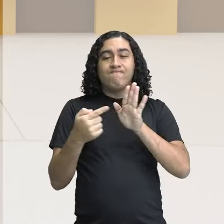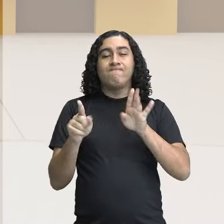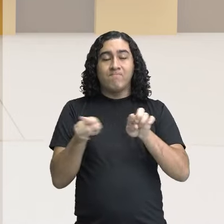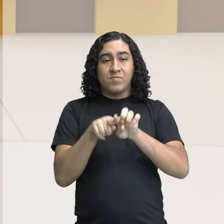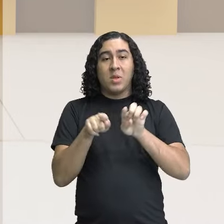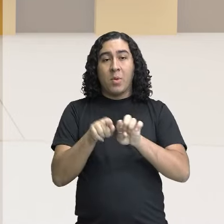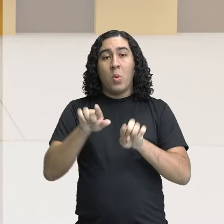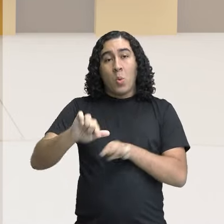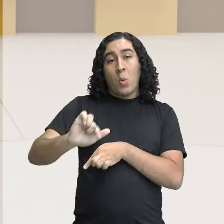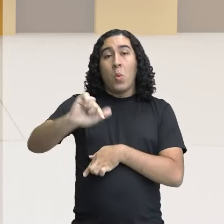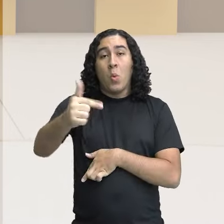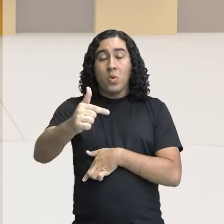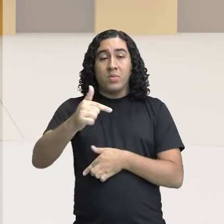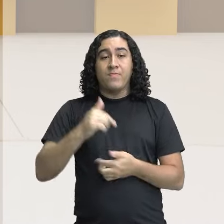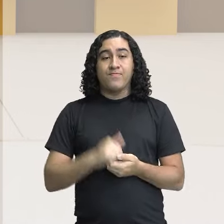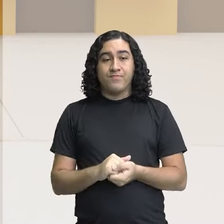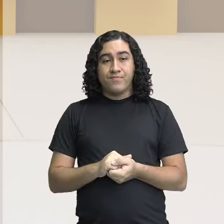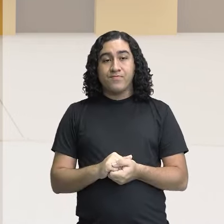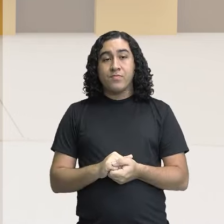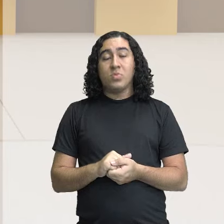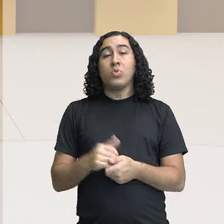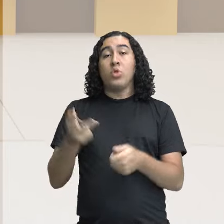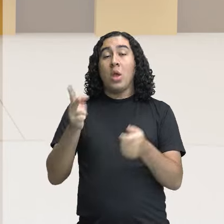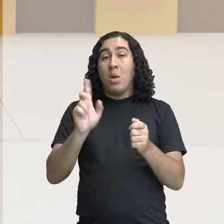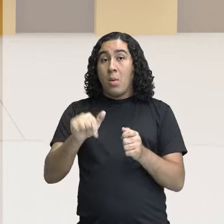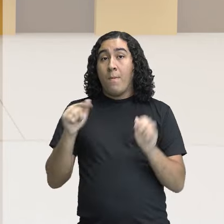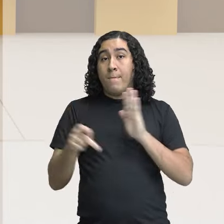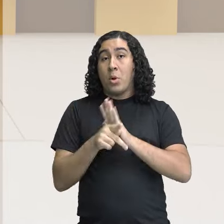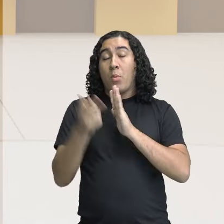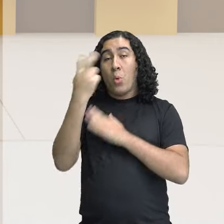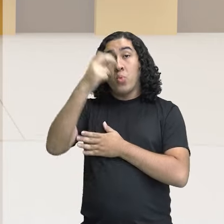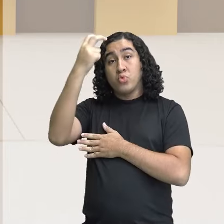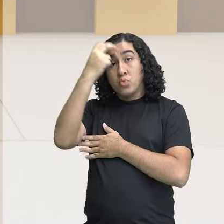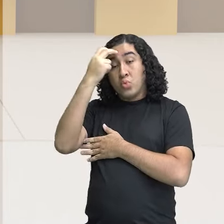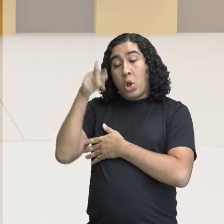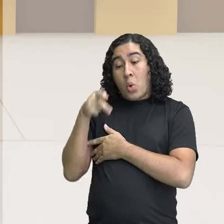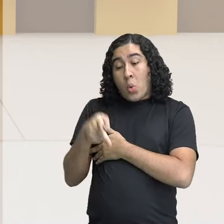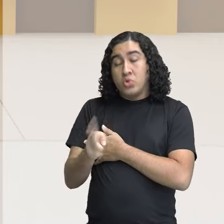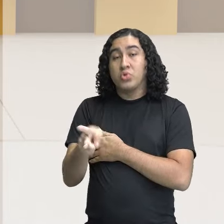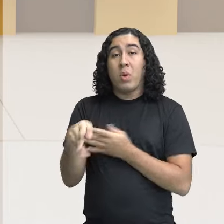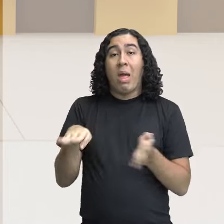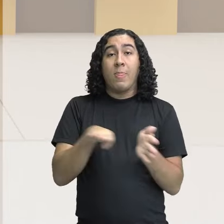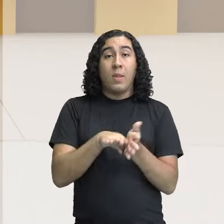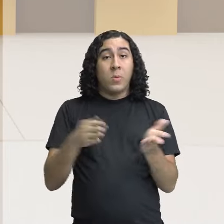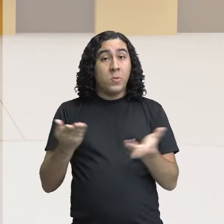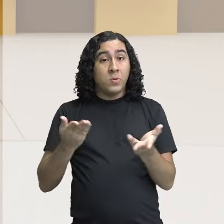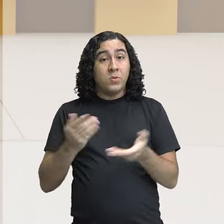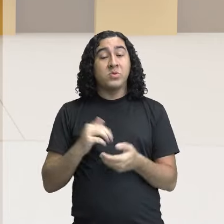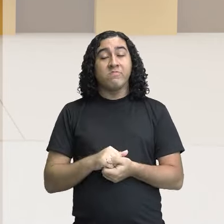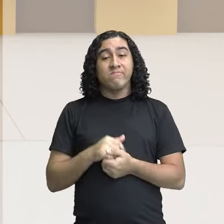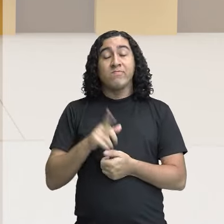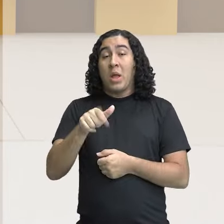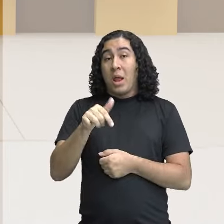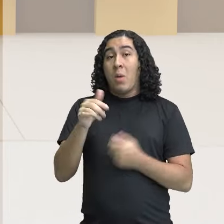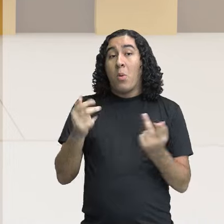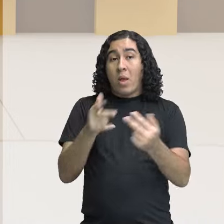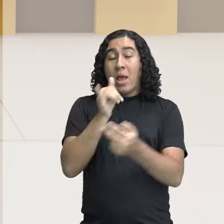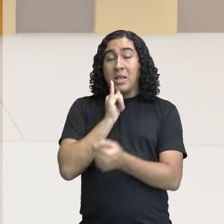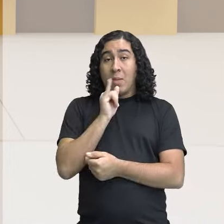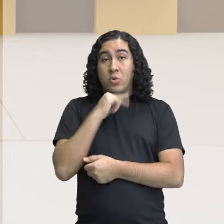ponto, e também na conservação das culturas dos povos tradicionais. Aqui neste exemplo que nós estamos dando, dos